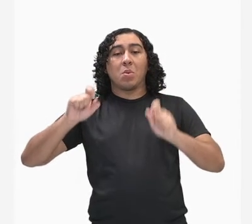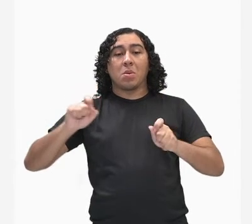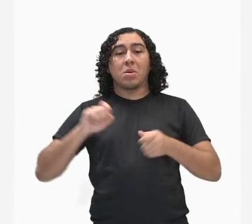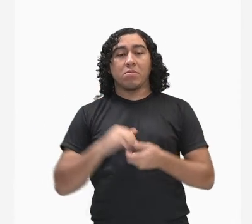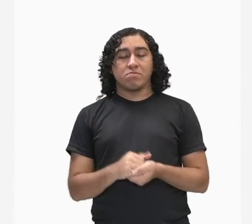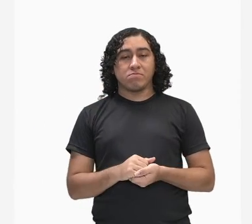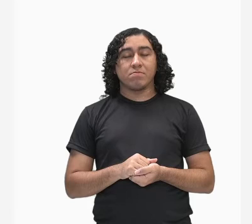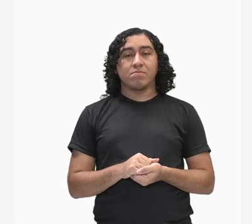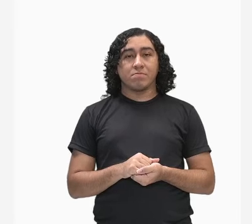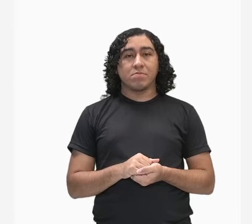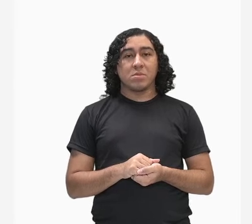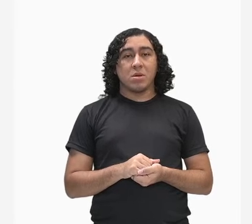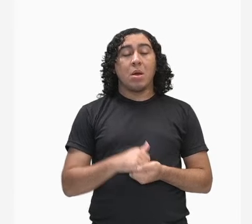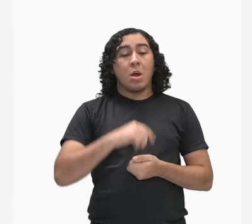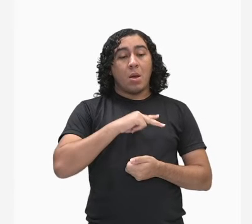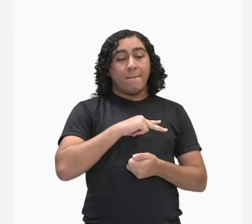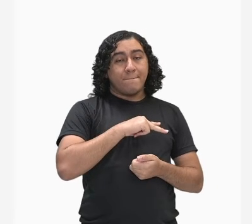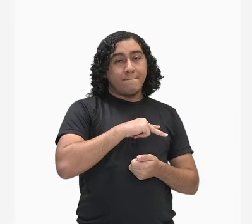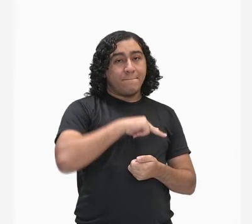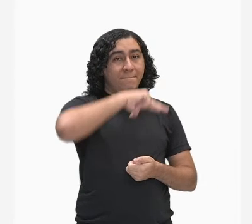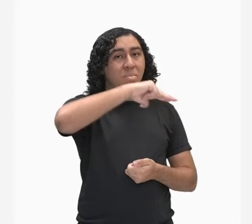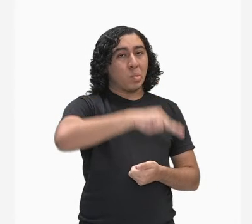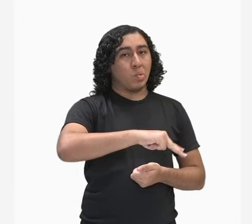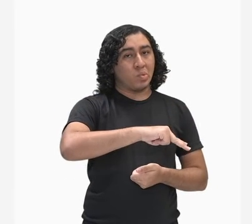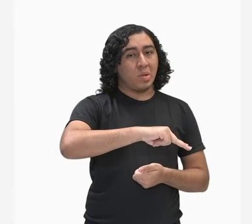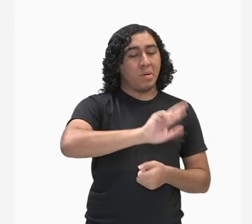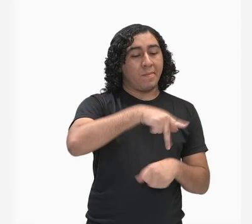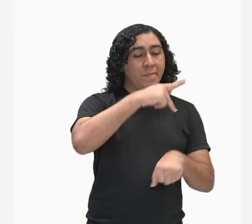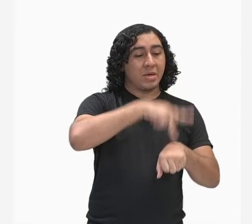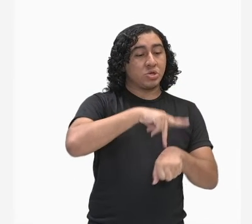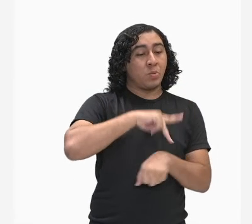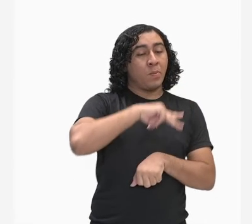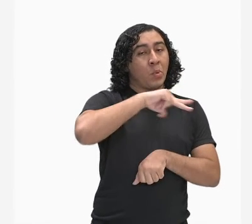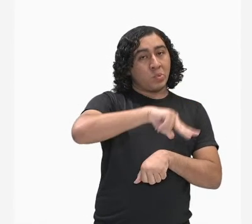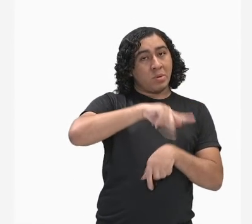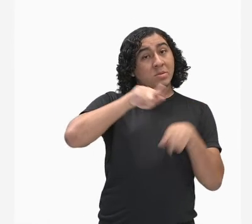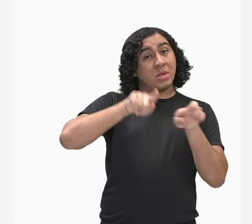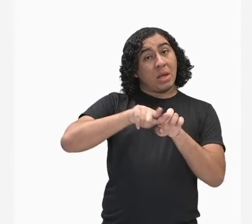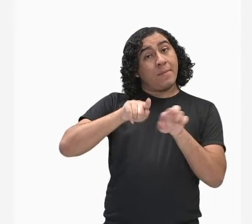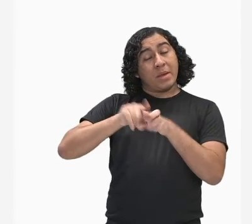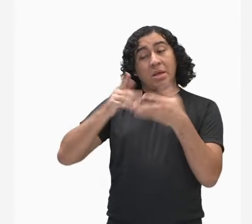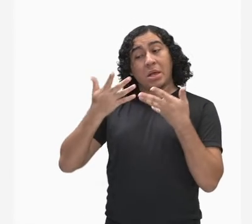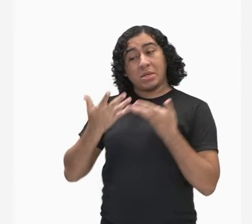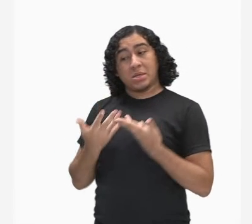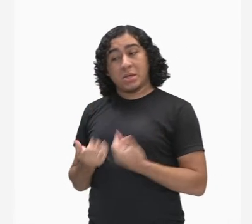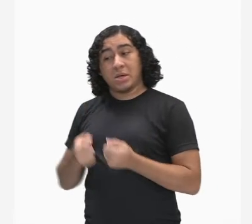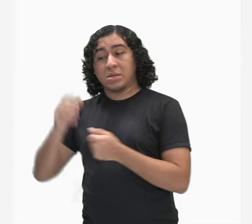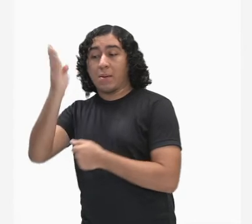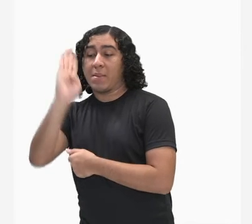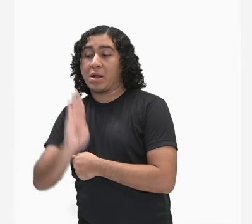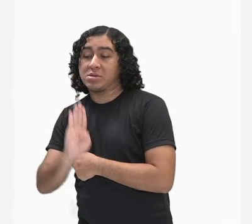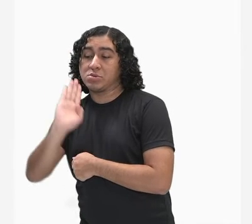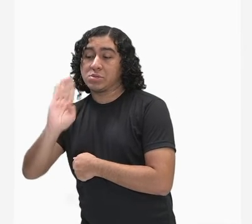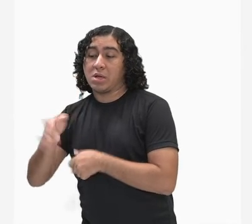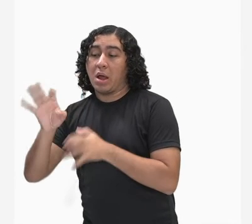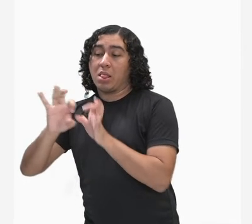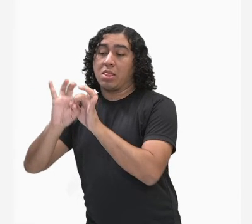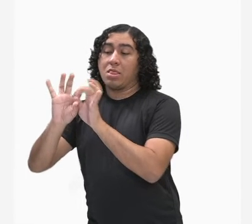sua antiga metrópole, no caso Portugal, também reconhecesse o Brasil como uma